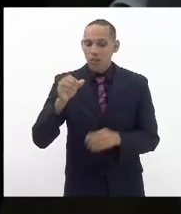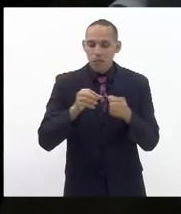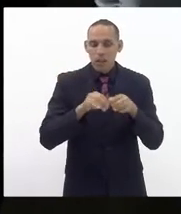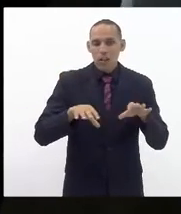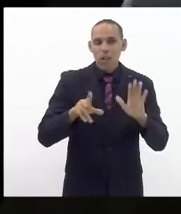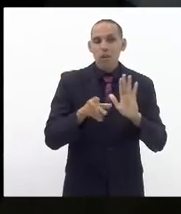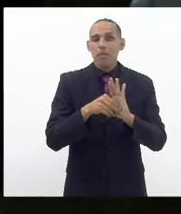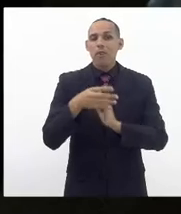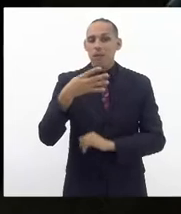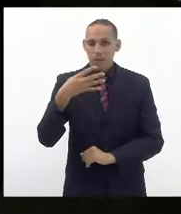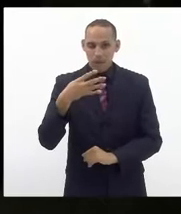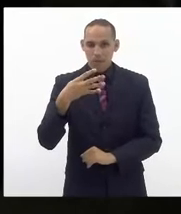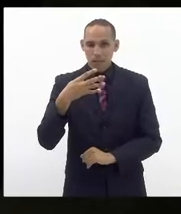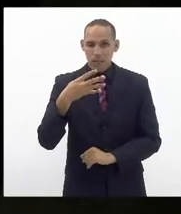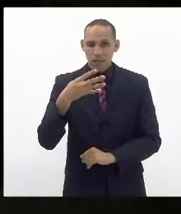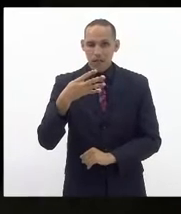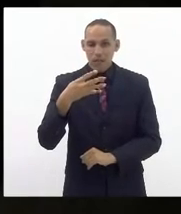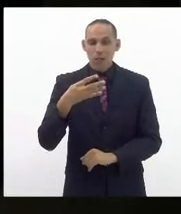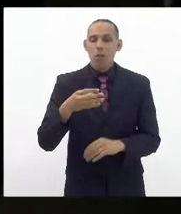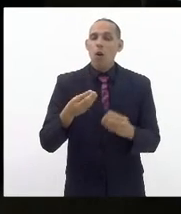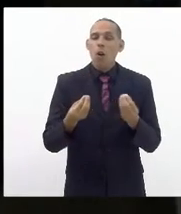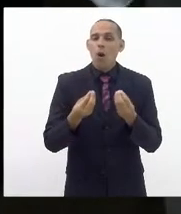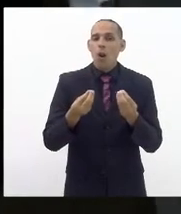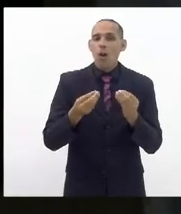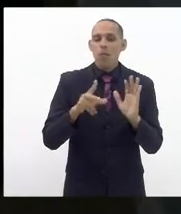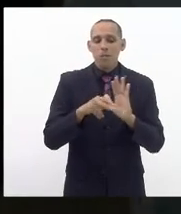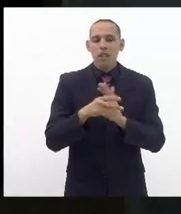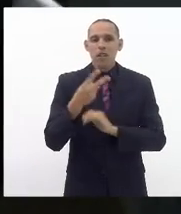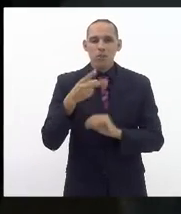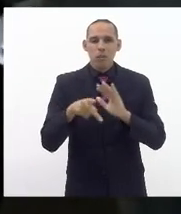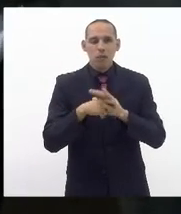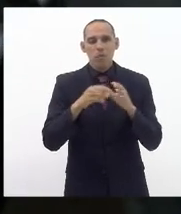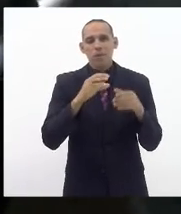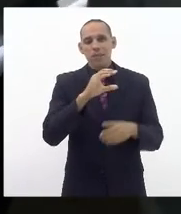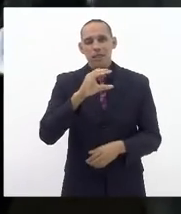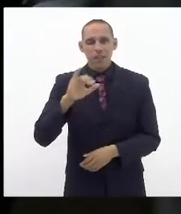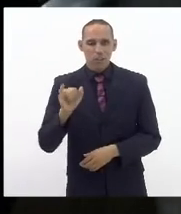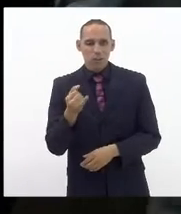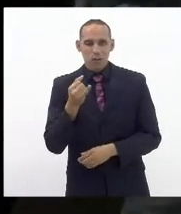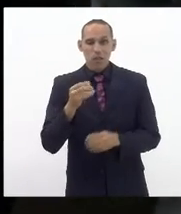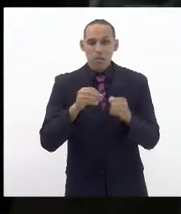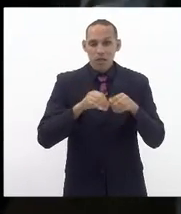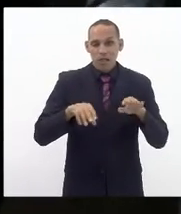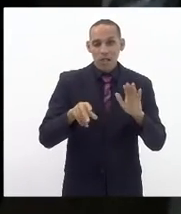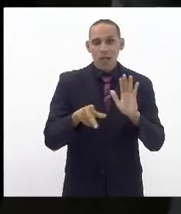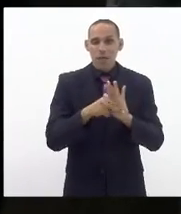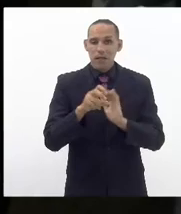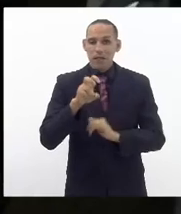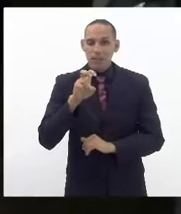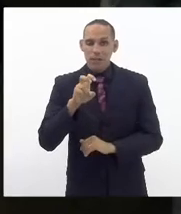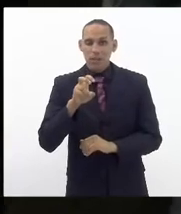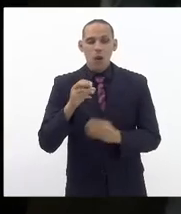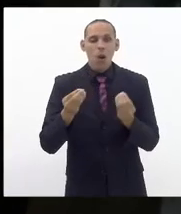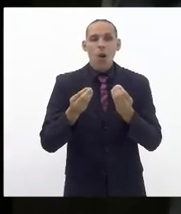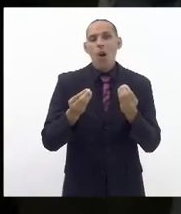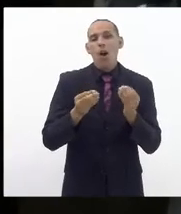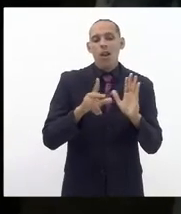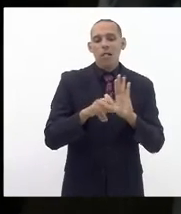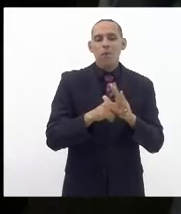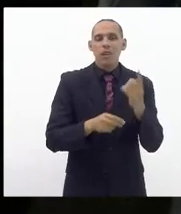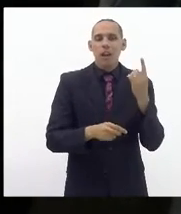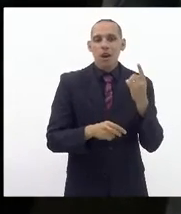prejudicada a emenda 4 pela emenda 2 da CCJ, prejudicada a emenda 5 pela emenda 1 da CCJ,